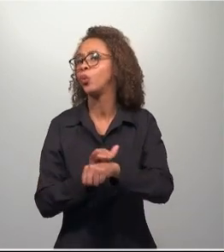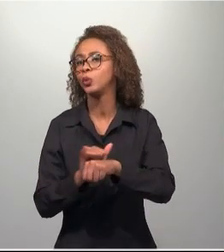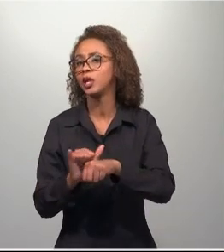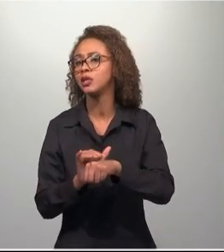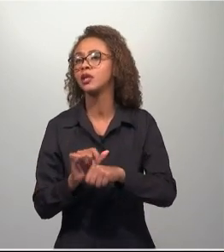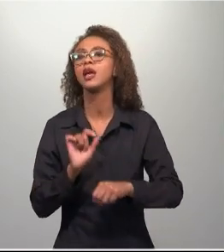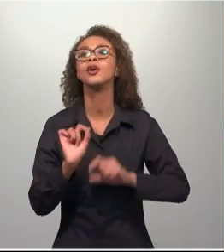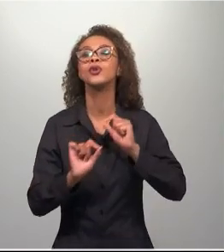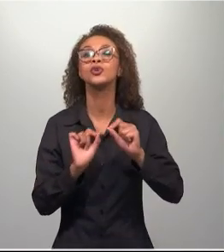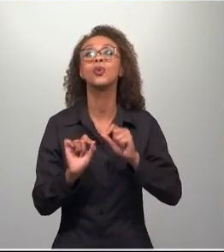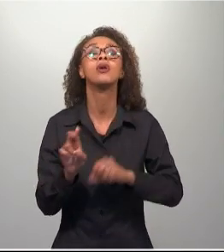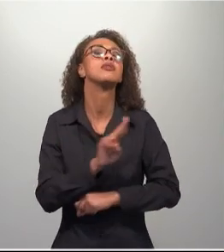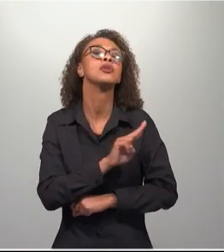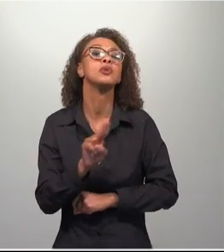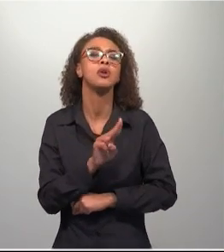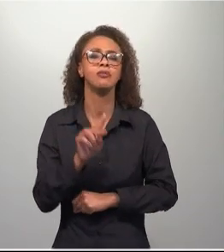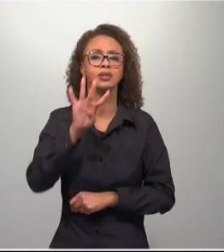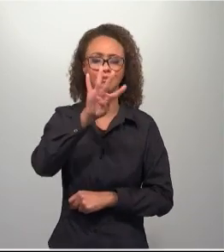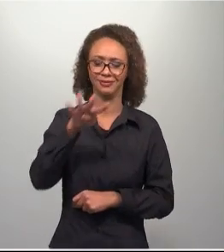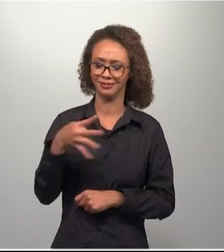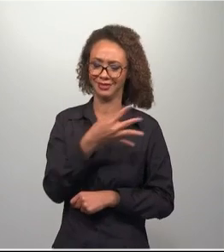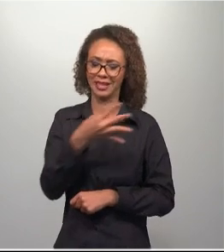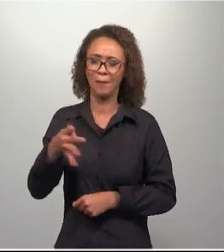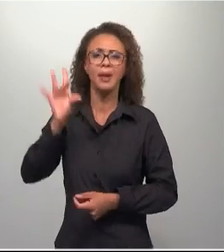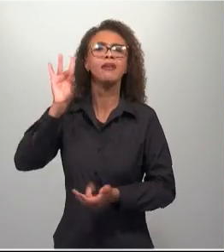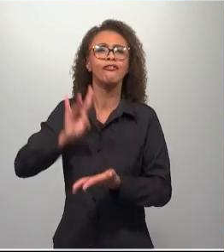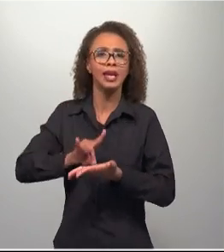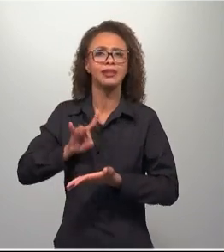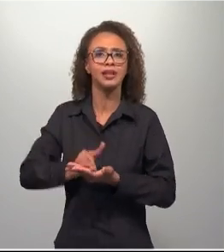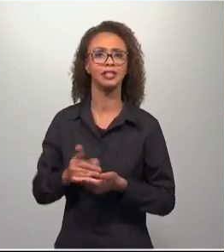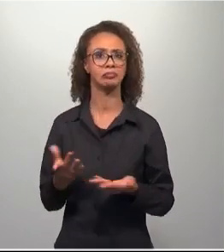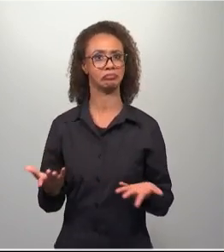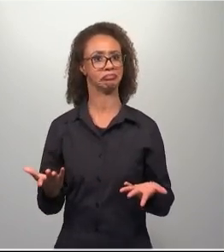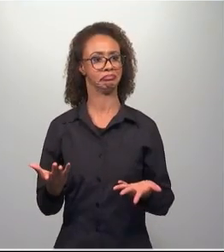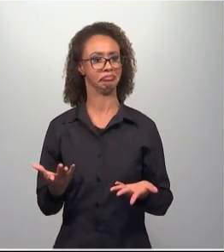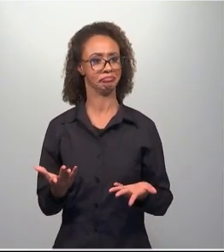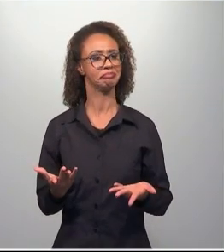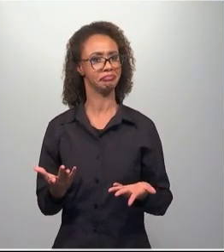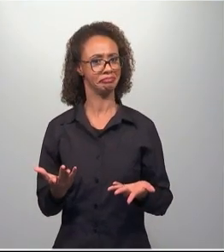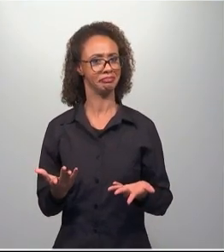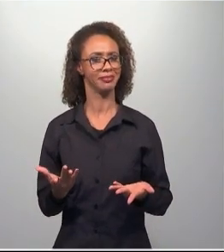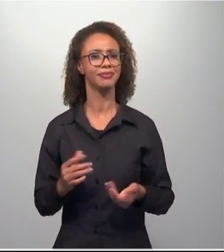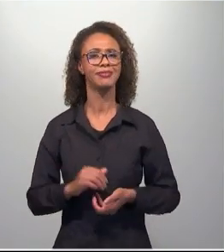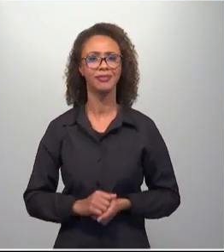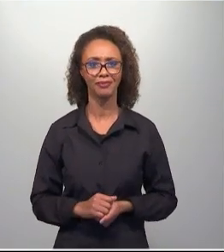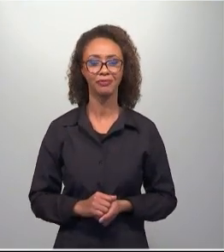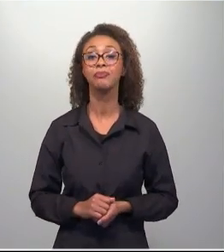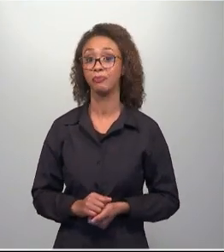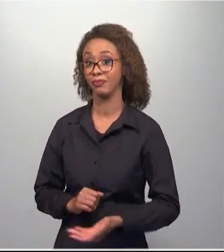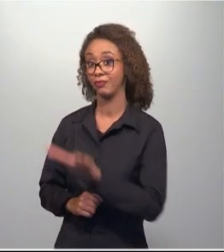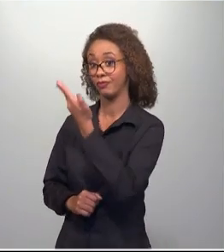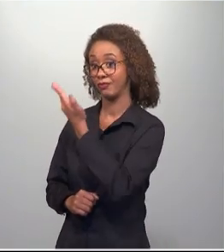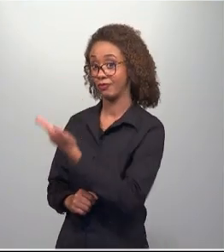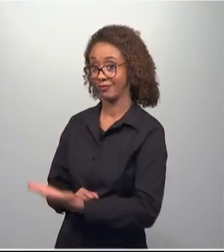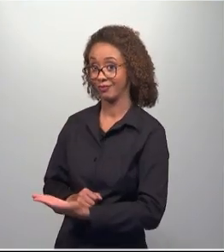verdade tabela verdade colunas